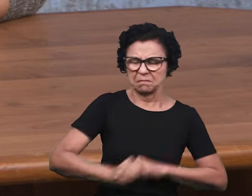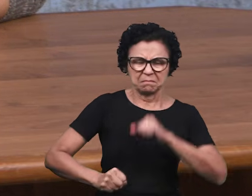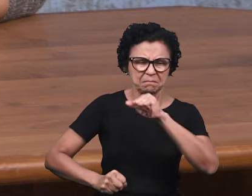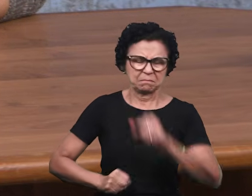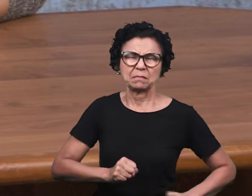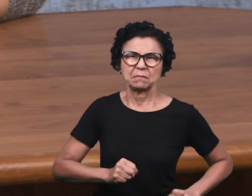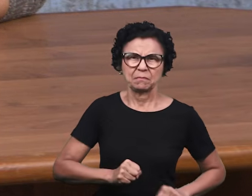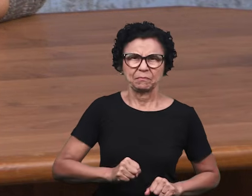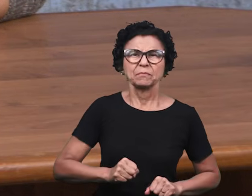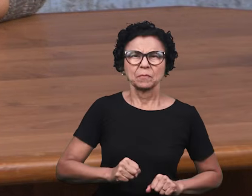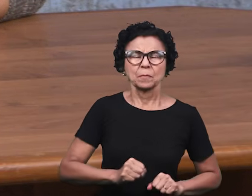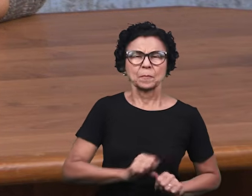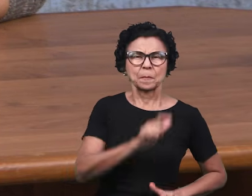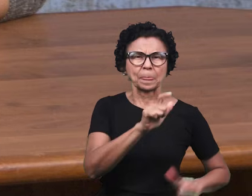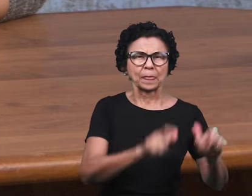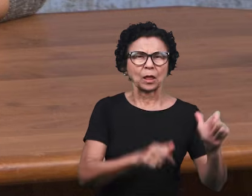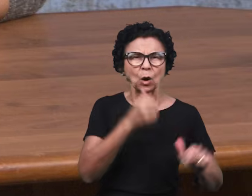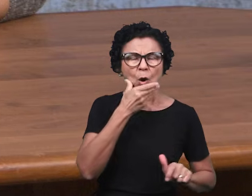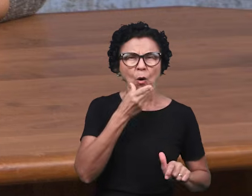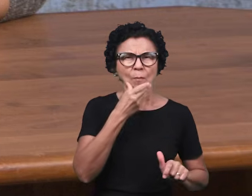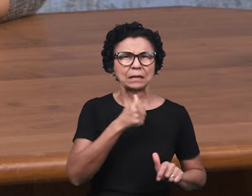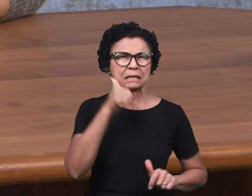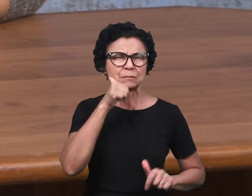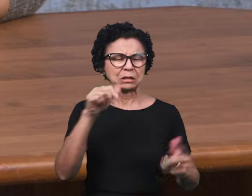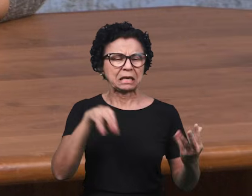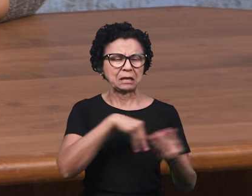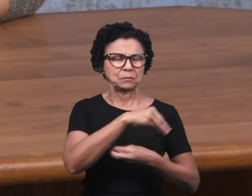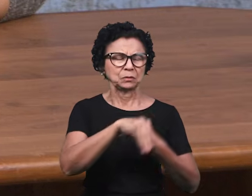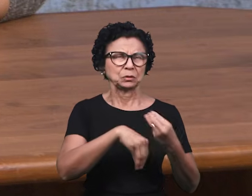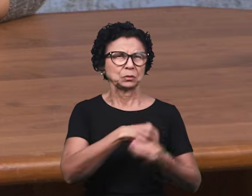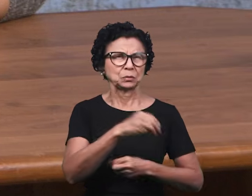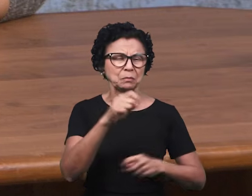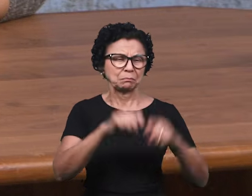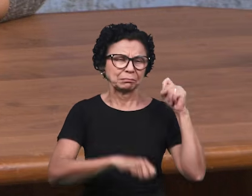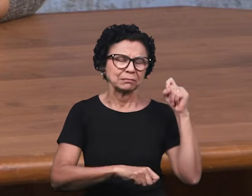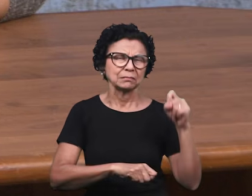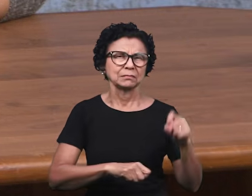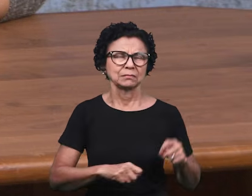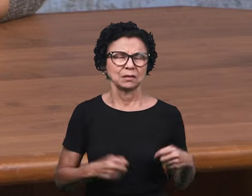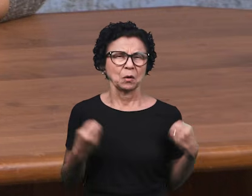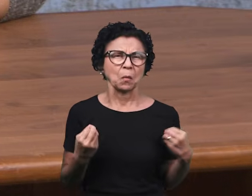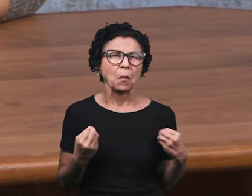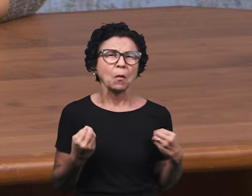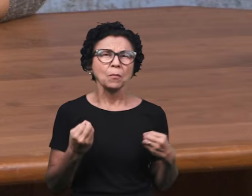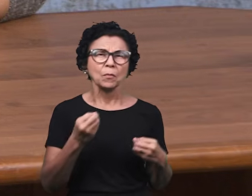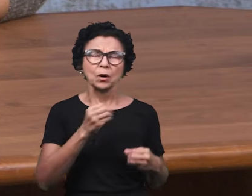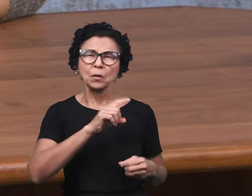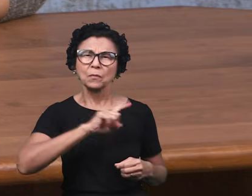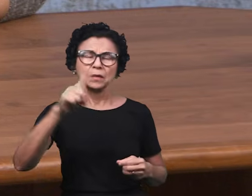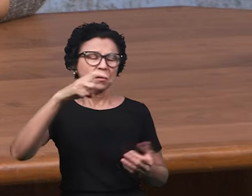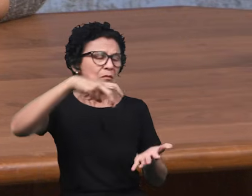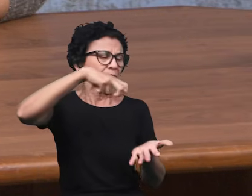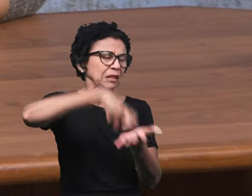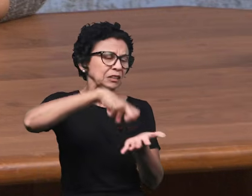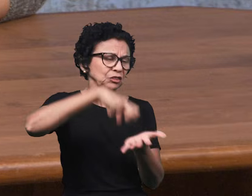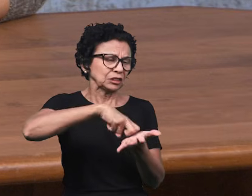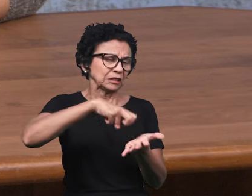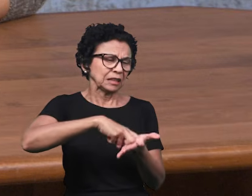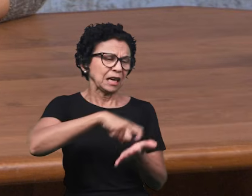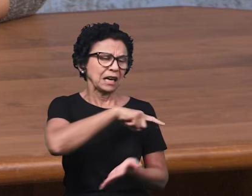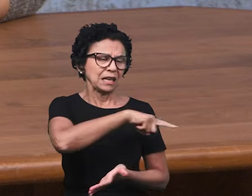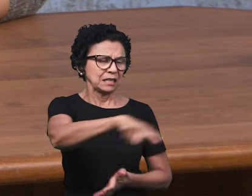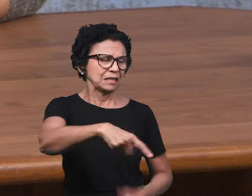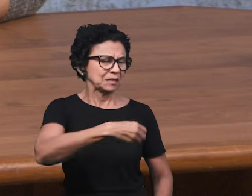mulher do seu companheiro. Deixaria eu de castigar estas coisas, diz o Senhor,